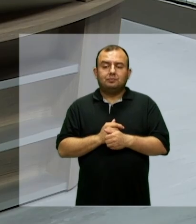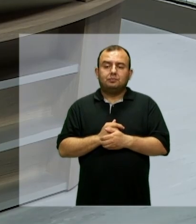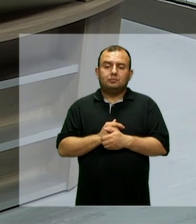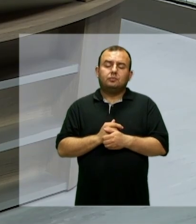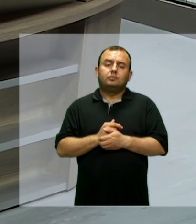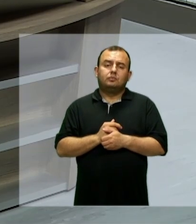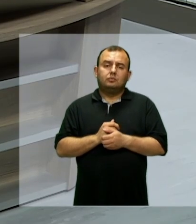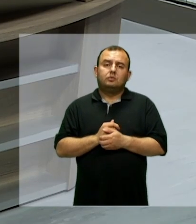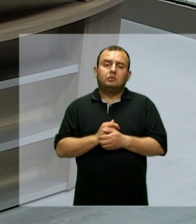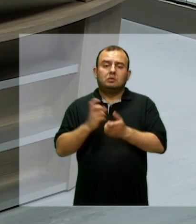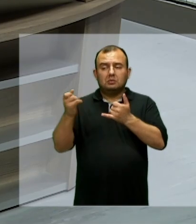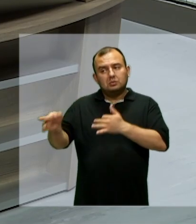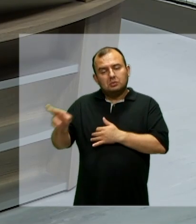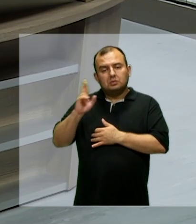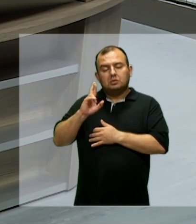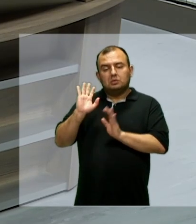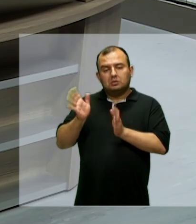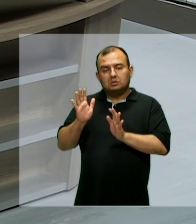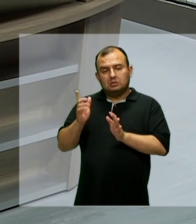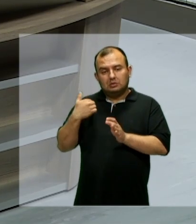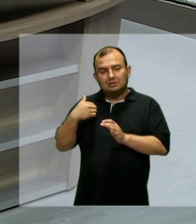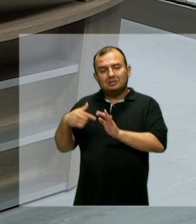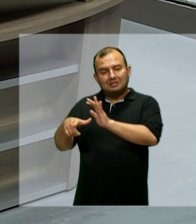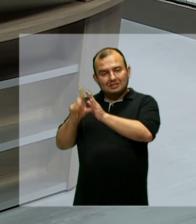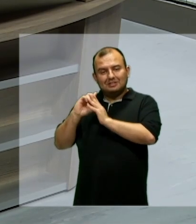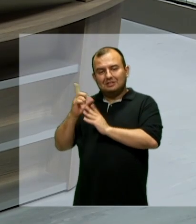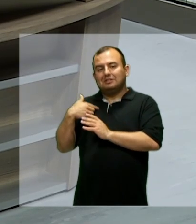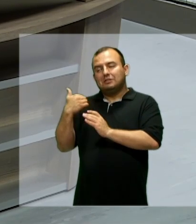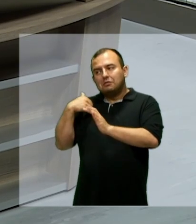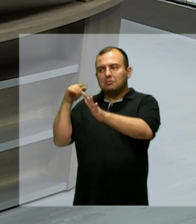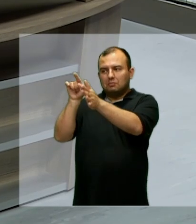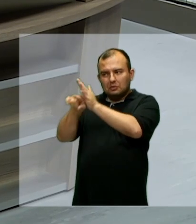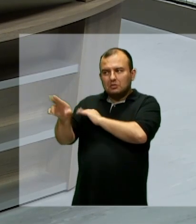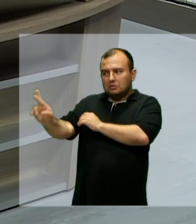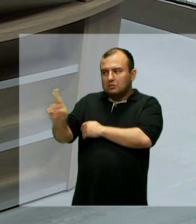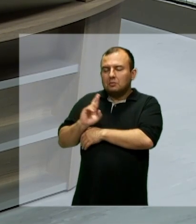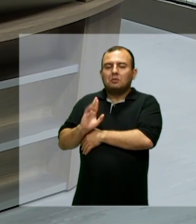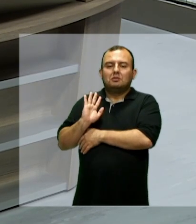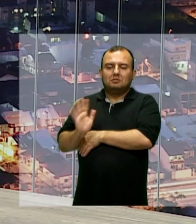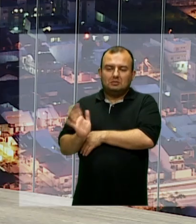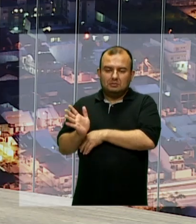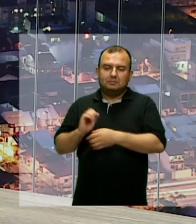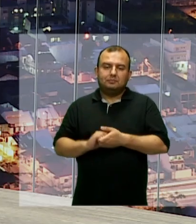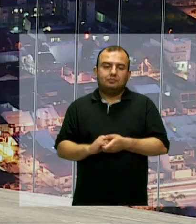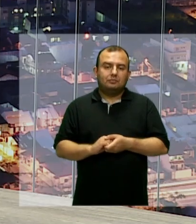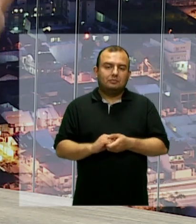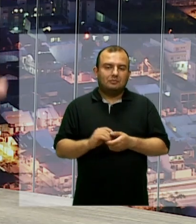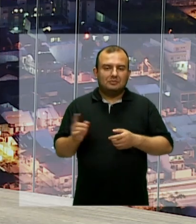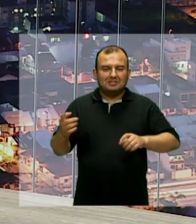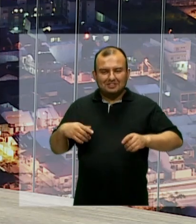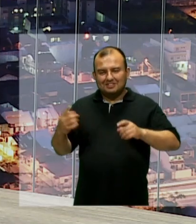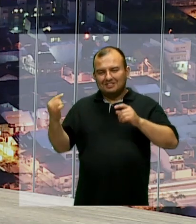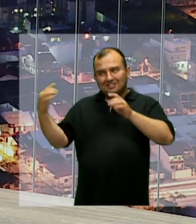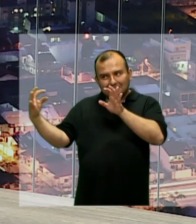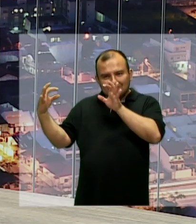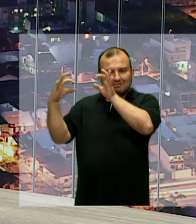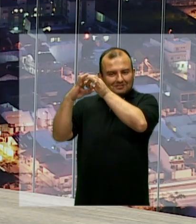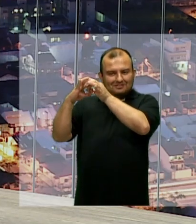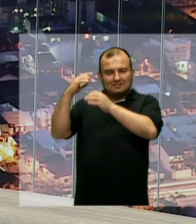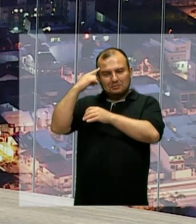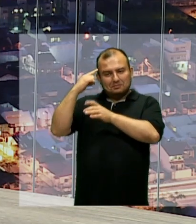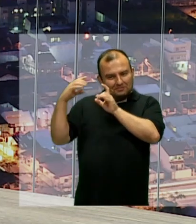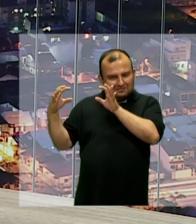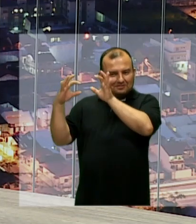O senhor até me deu uma resposta que meio que adiantou aquilo que eu iria perguntar, né? Acho que a gente está numa boa sintonia.